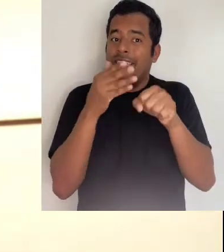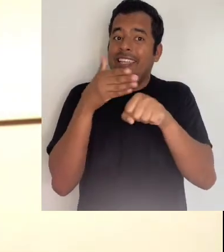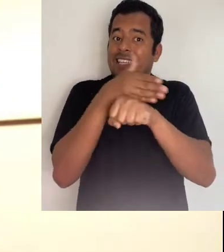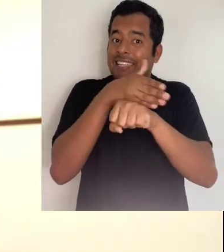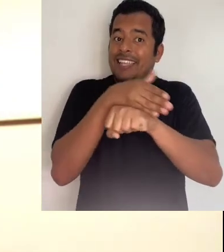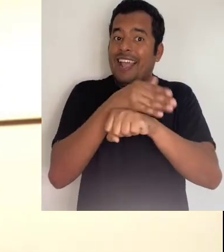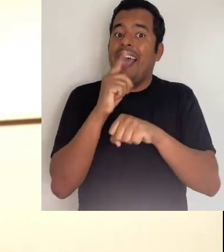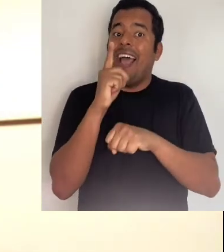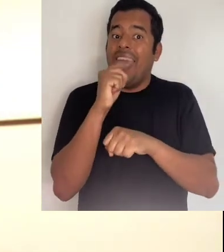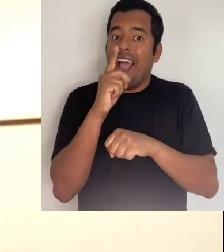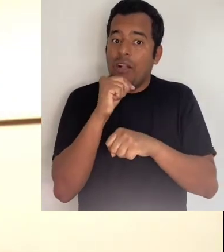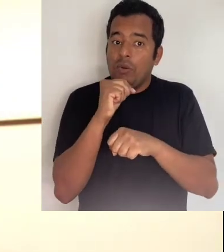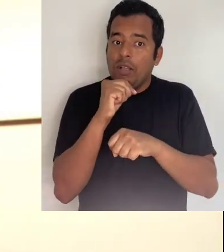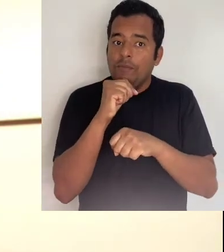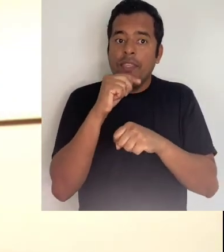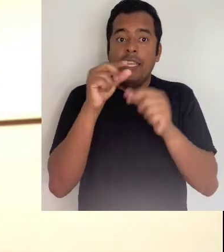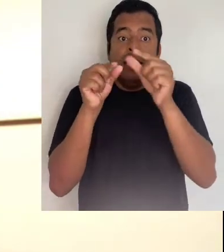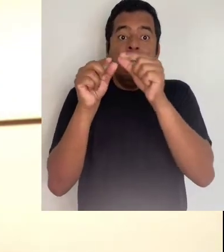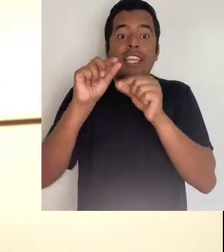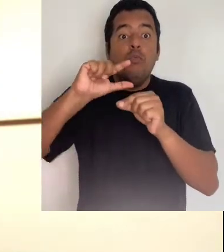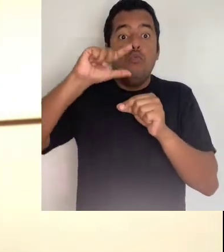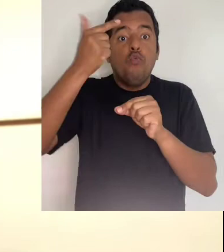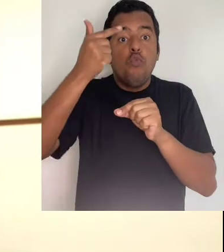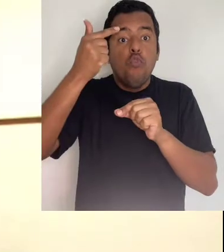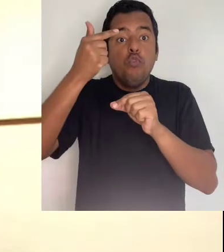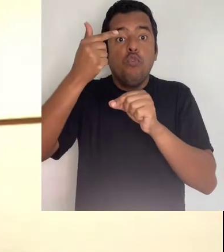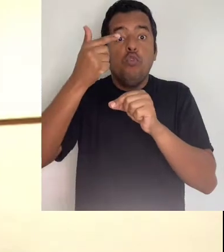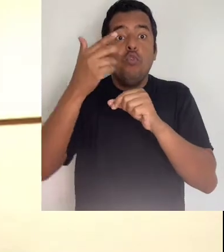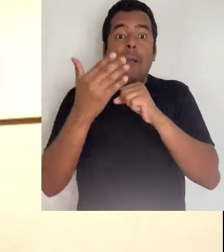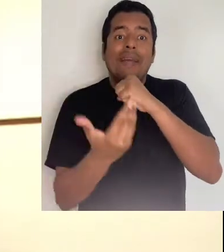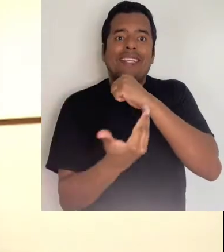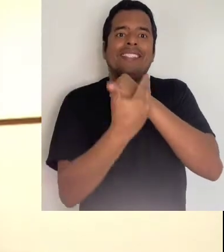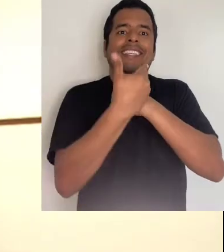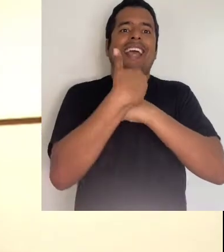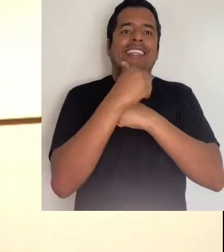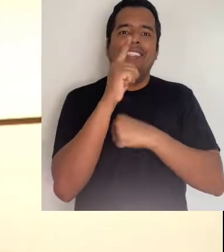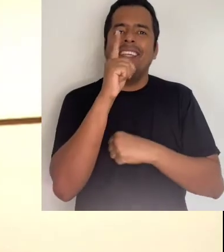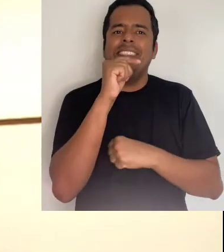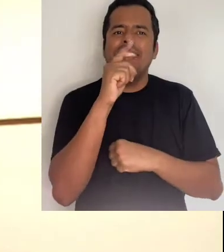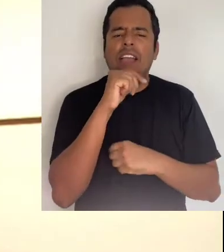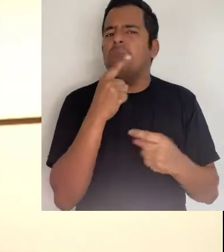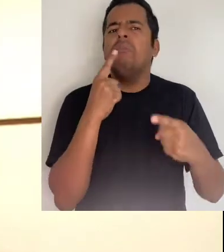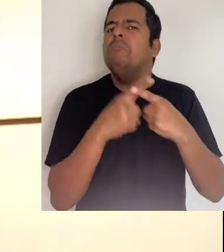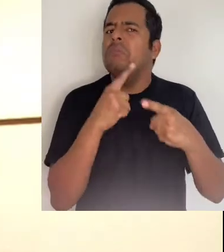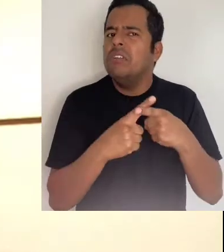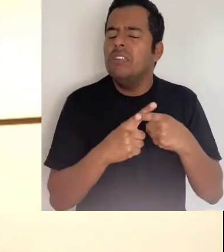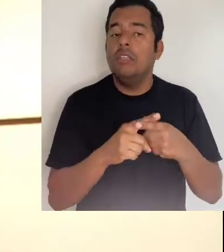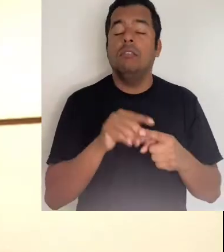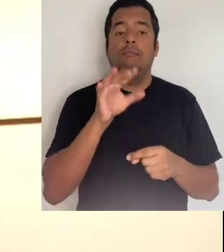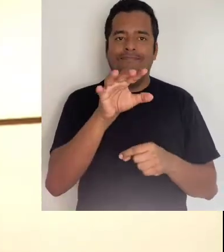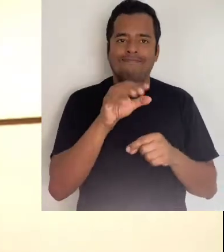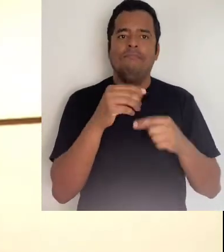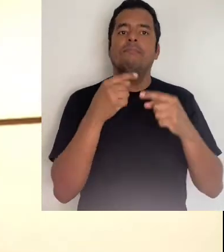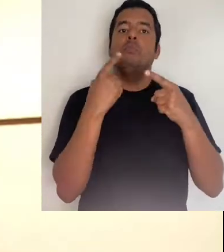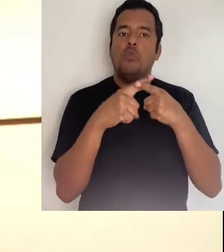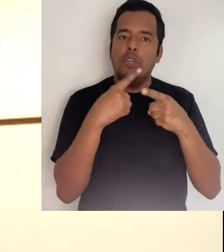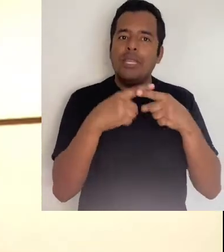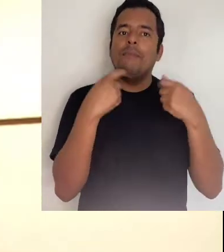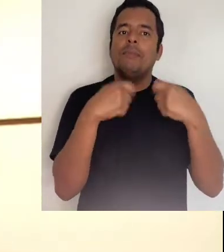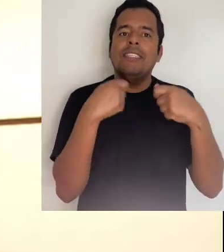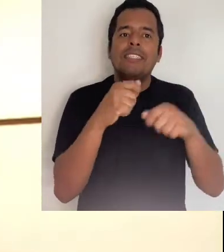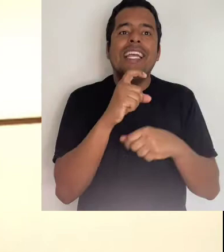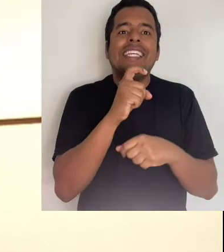suporte justamente para que possa ter entrada de água, e aqui eu vou colocar um para saída de água. Para que isso,